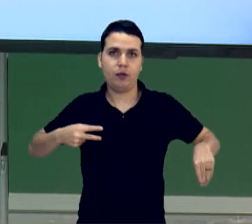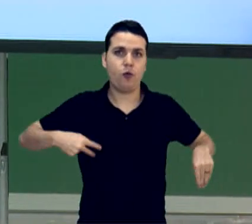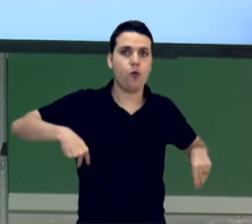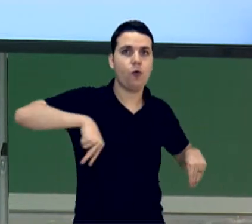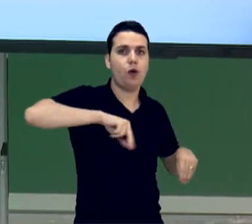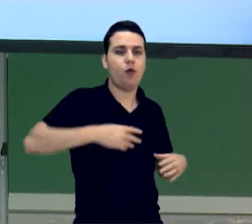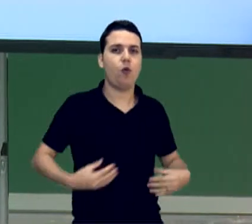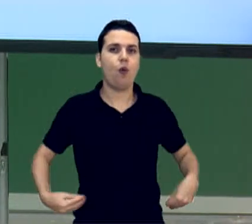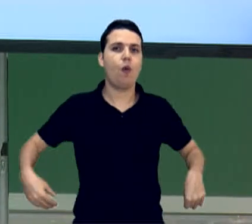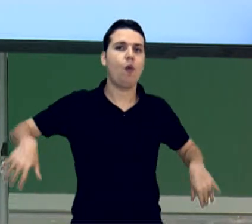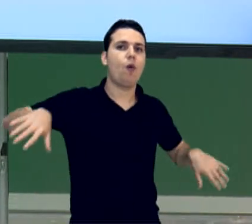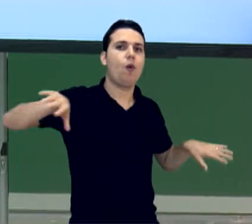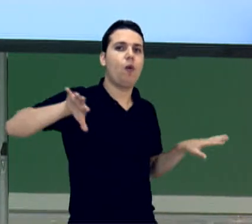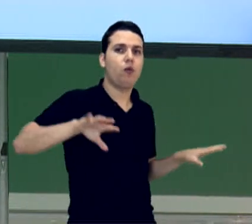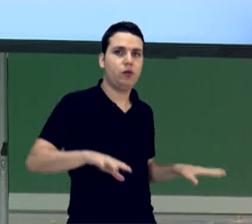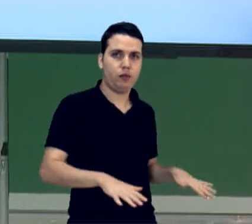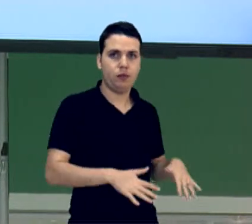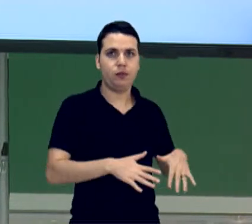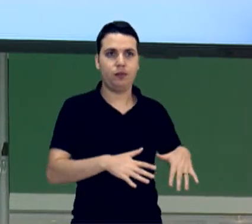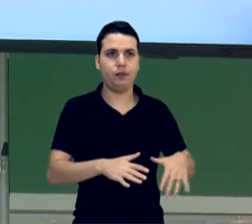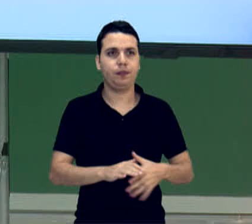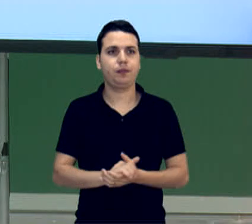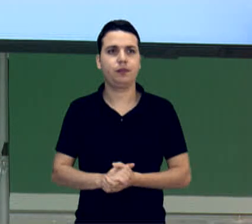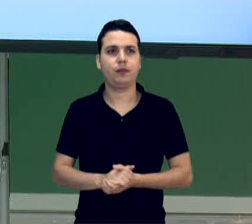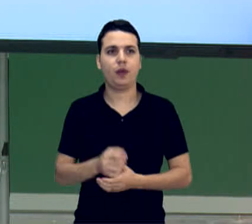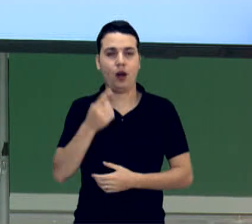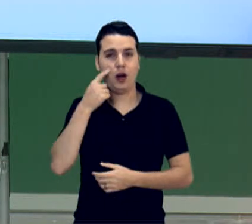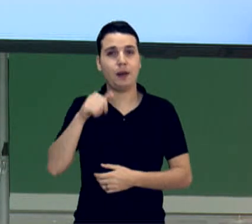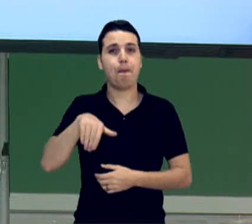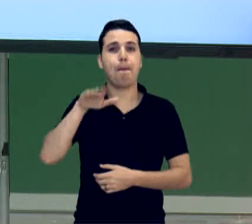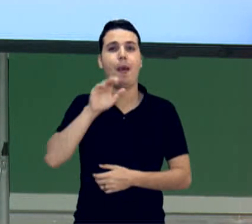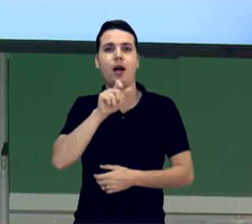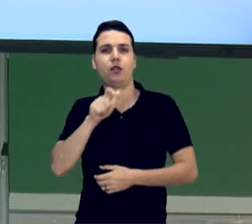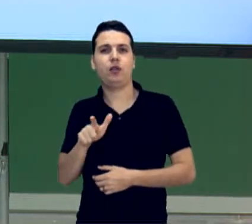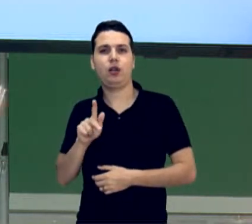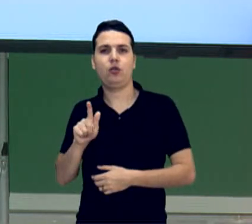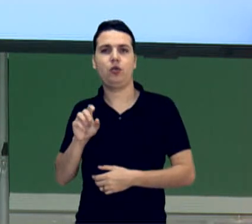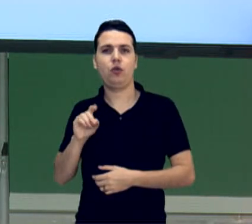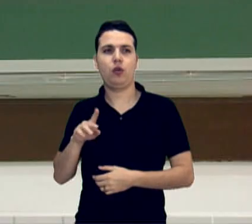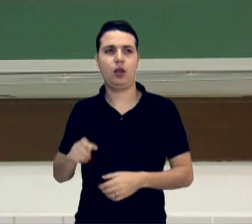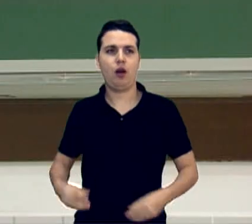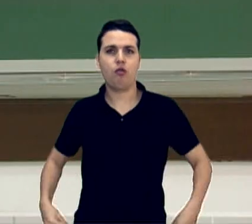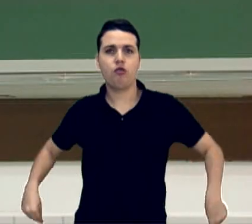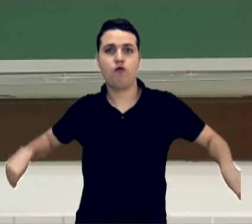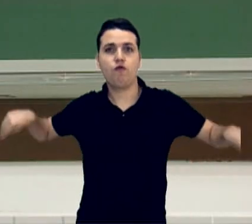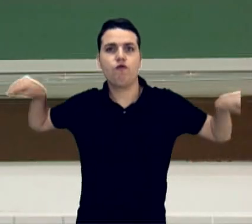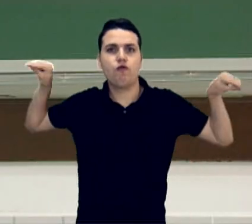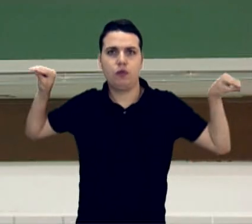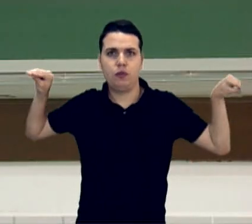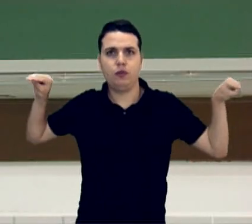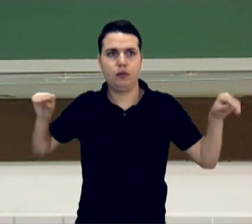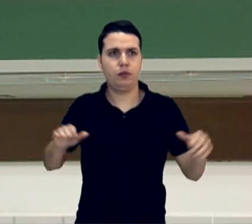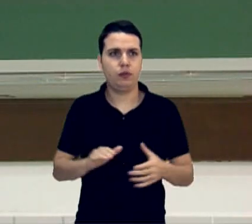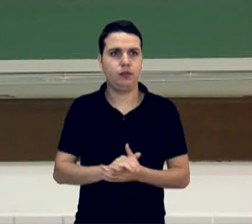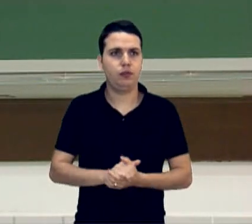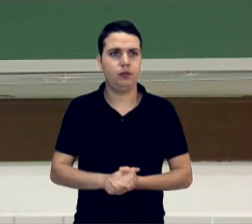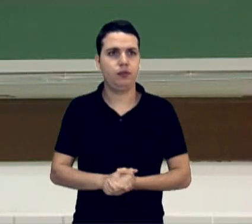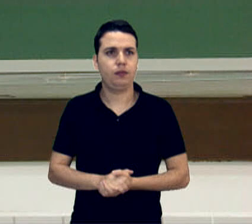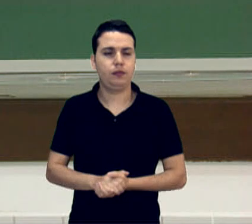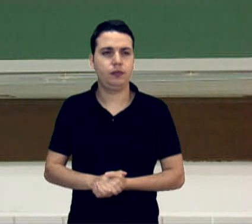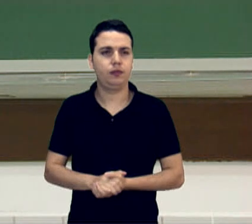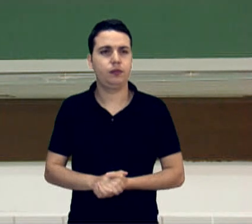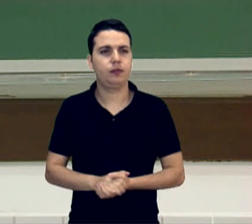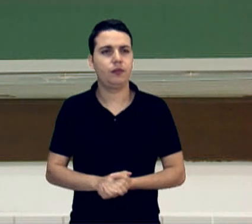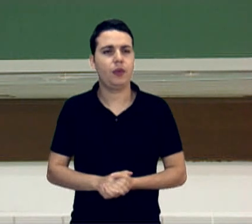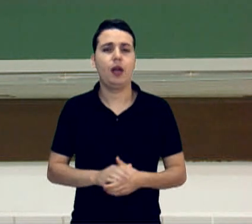né? Levanta. E no caso, esse aqui, ela é mais do que godê, porque ela precisa ser maior, então fica gigante,